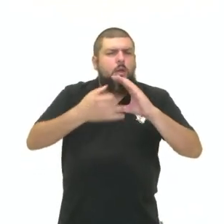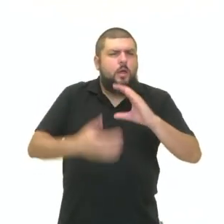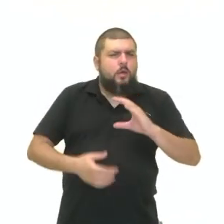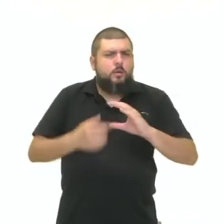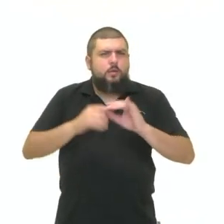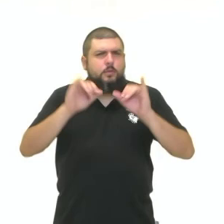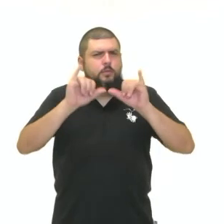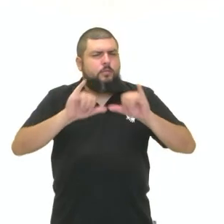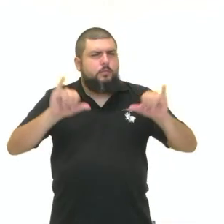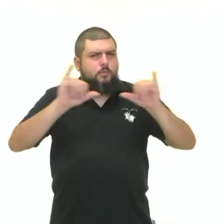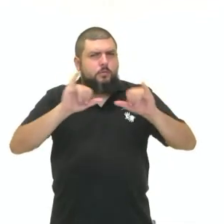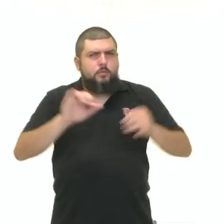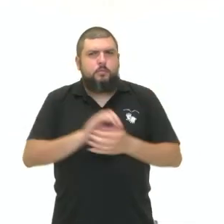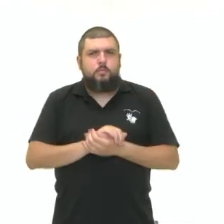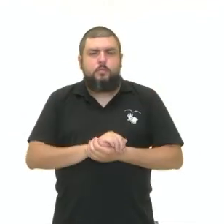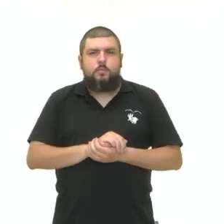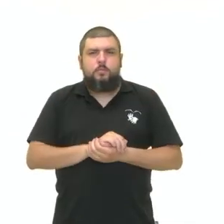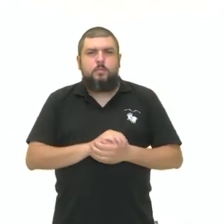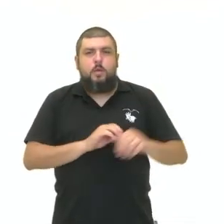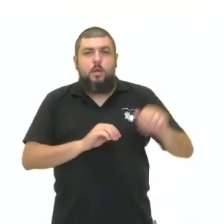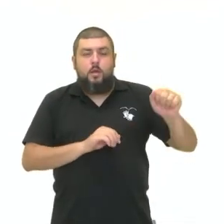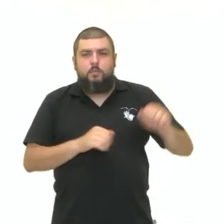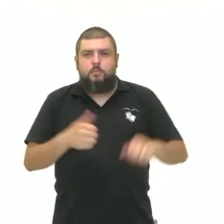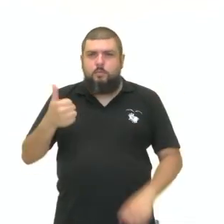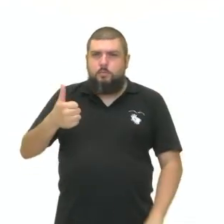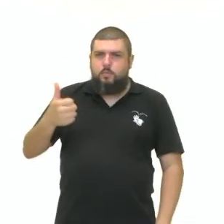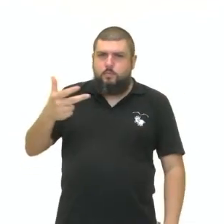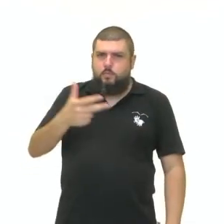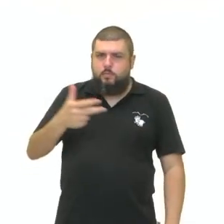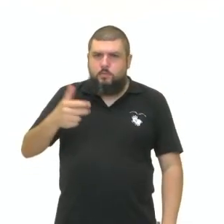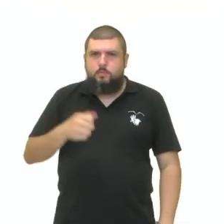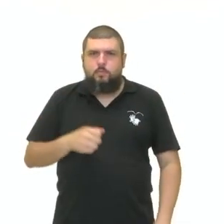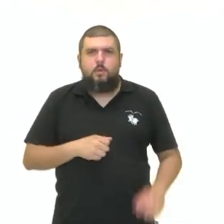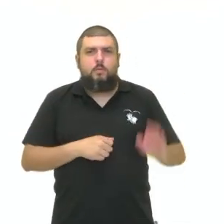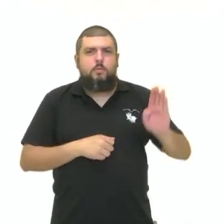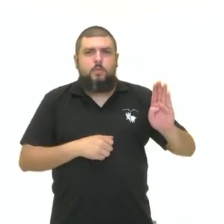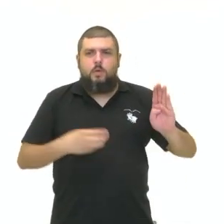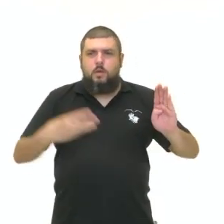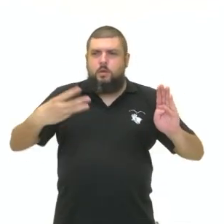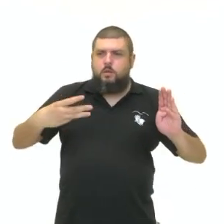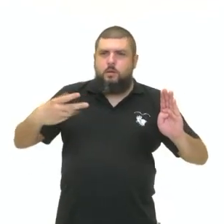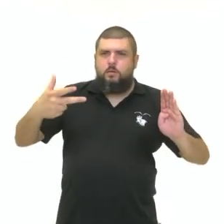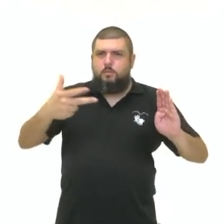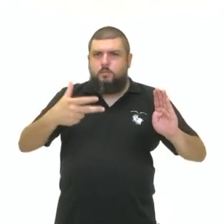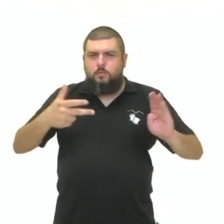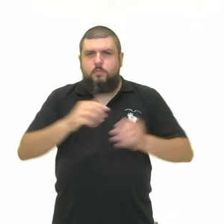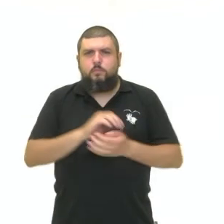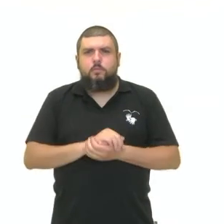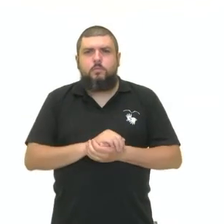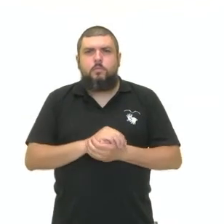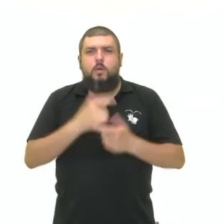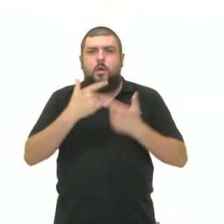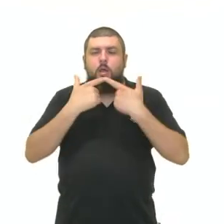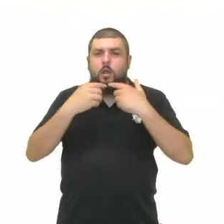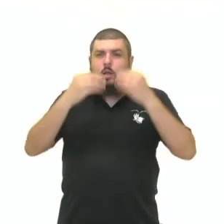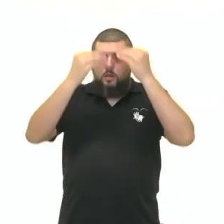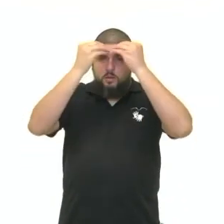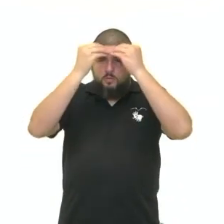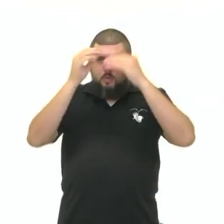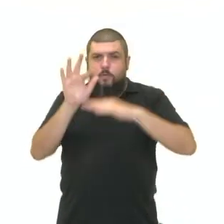Letra A, texto em primeira pessoa. B, texto em terceira pessoa. C, linguagem formal.